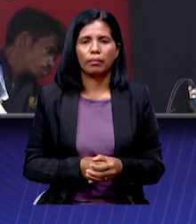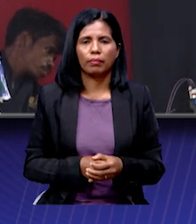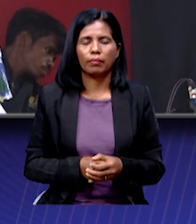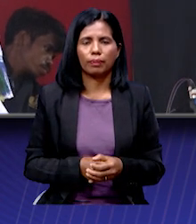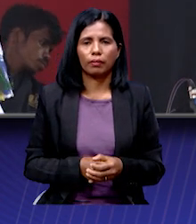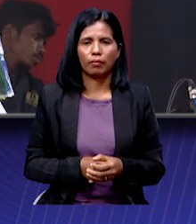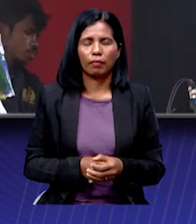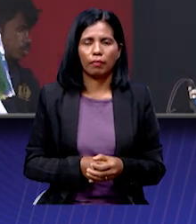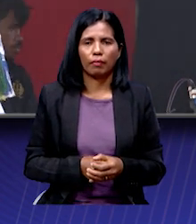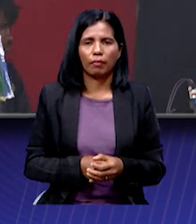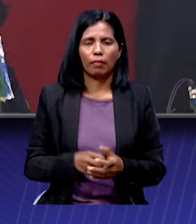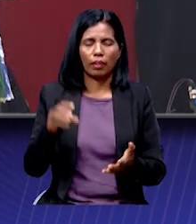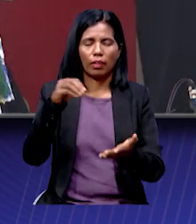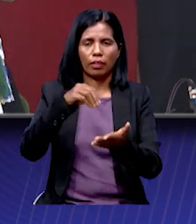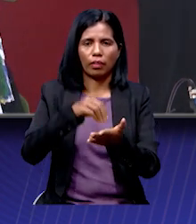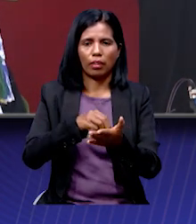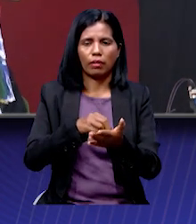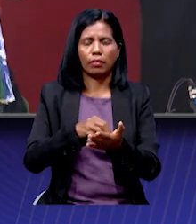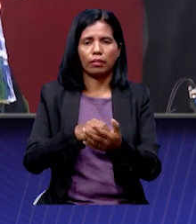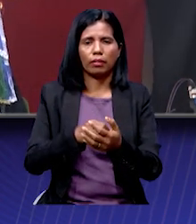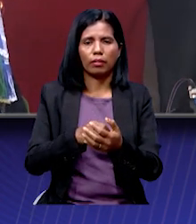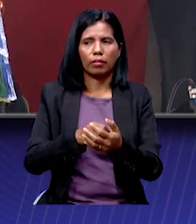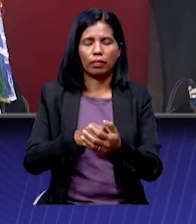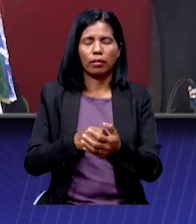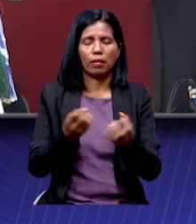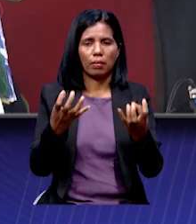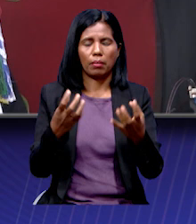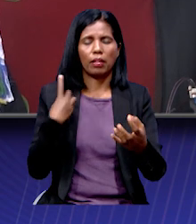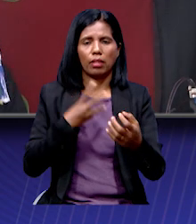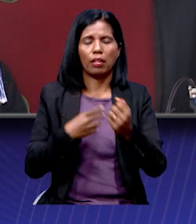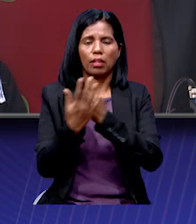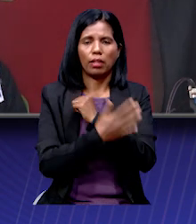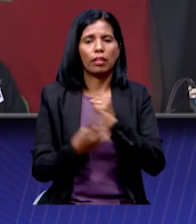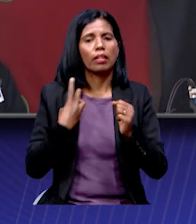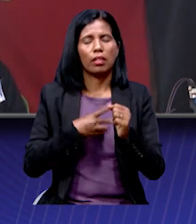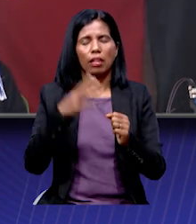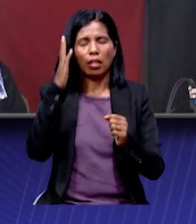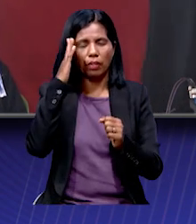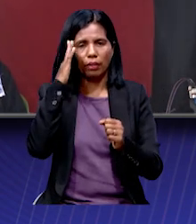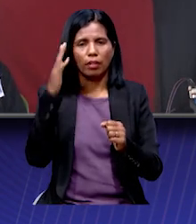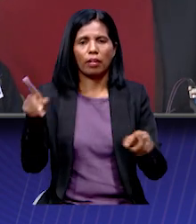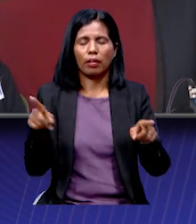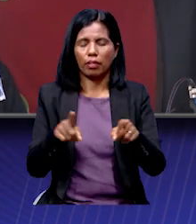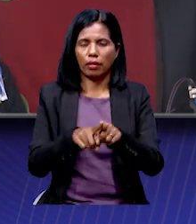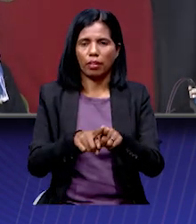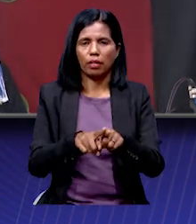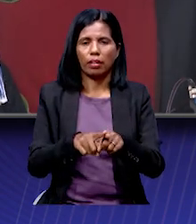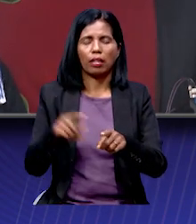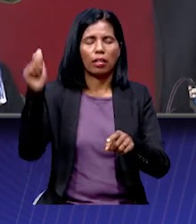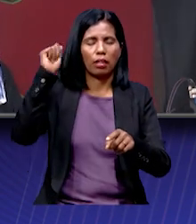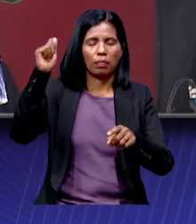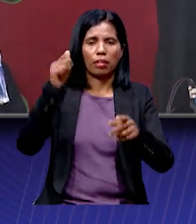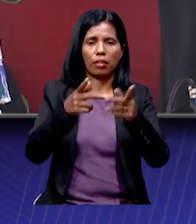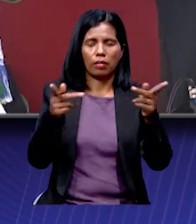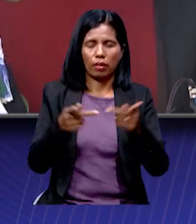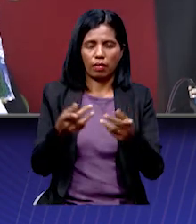mais famoso indústria, fábrica, barbara que tem Rai, e a Noengela, a nessa campanha, Fati Lubo